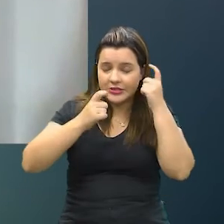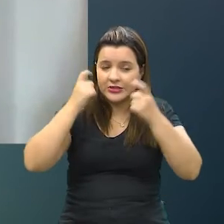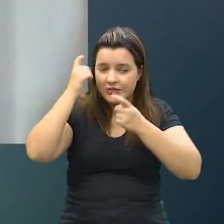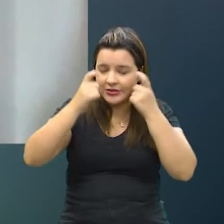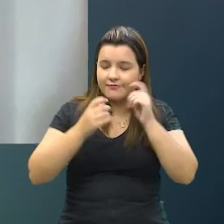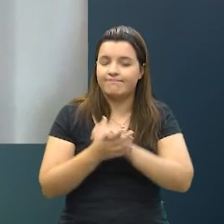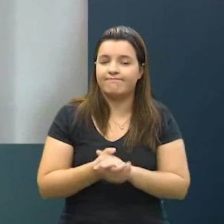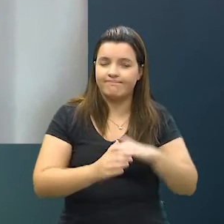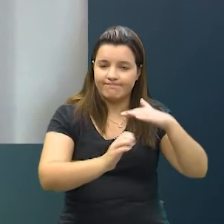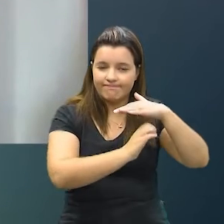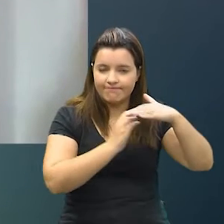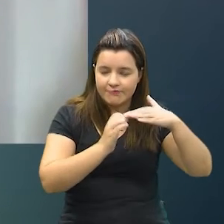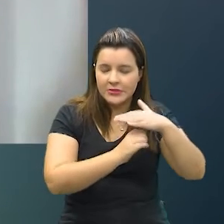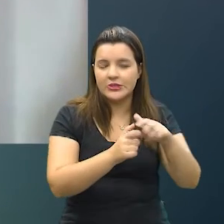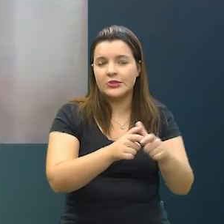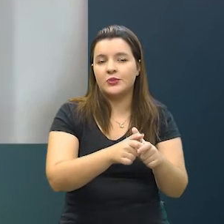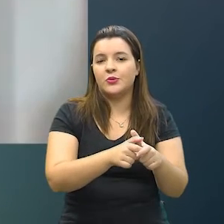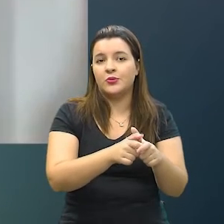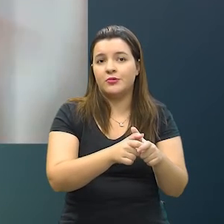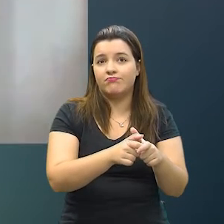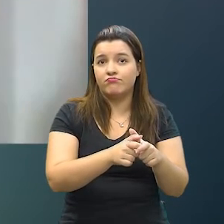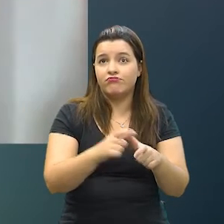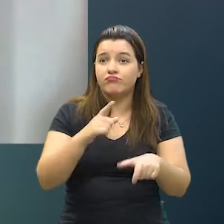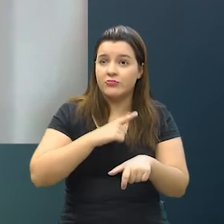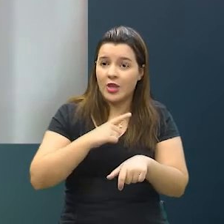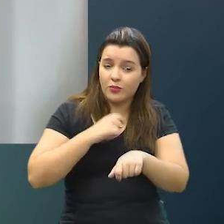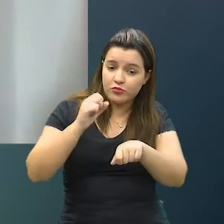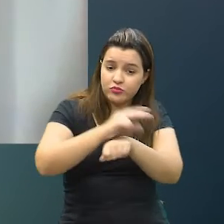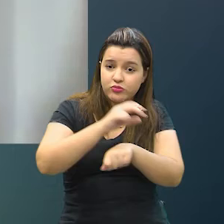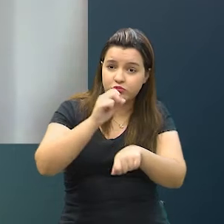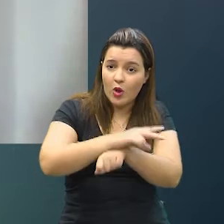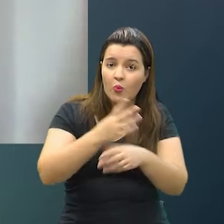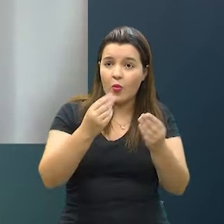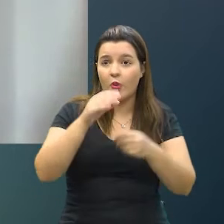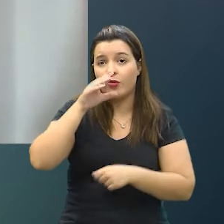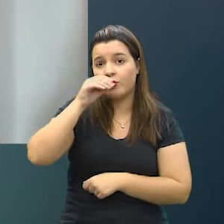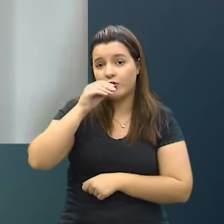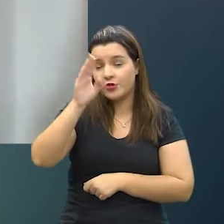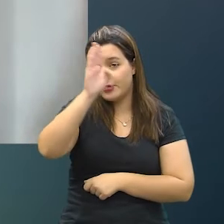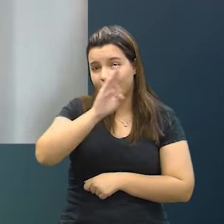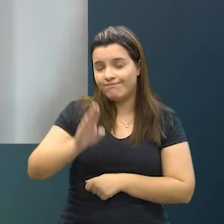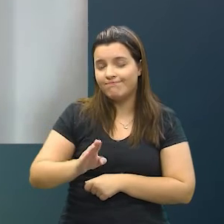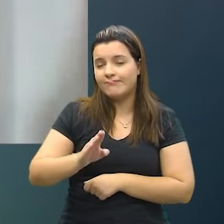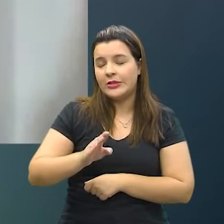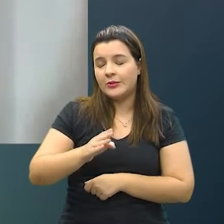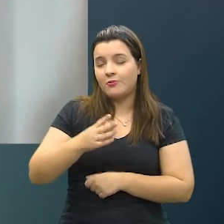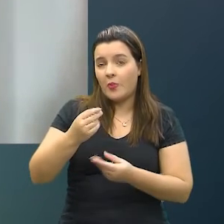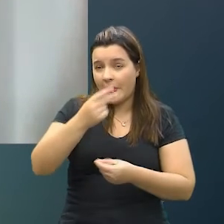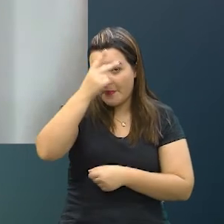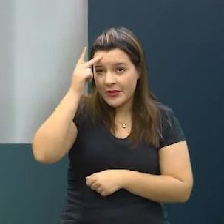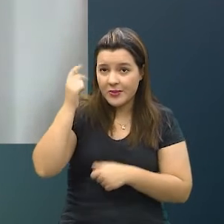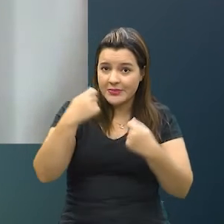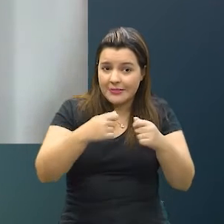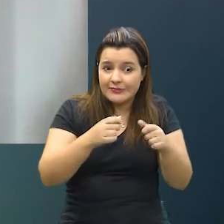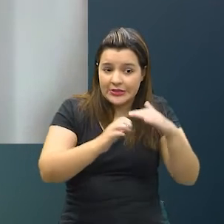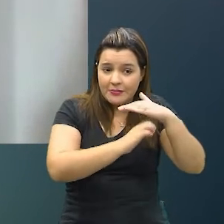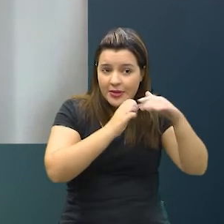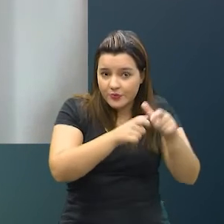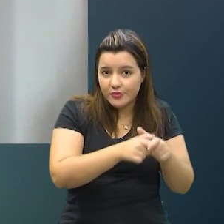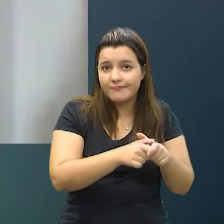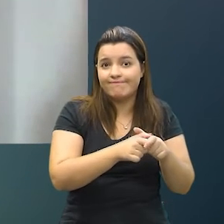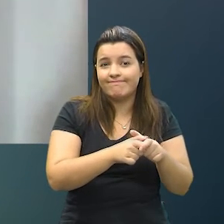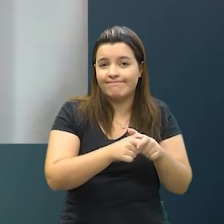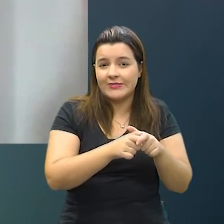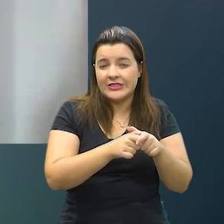negócio, ele emprega muita gente no Brasil e muita gente depende, assim, do pequeno negócio. Então, fechar